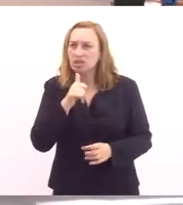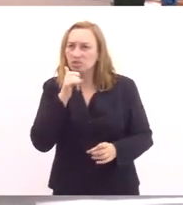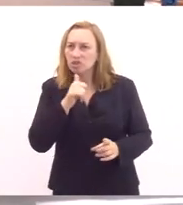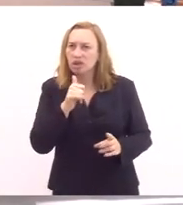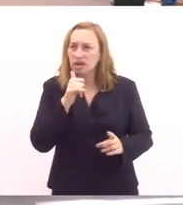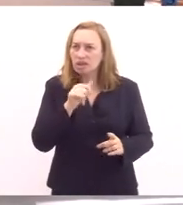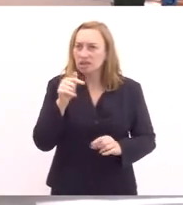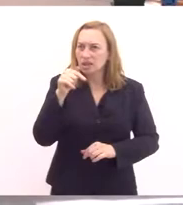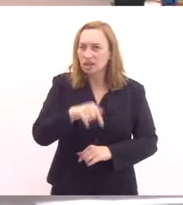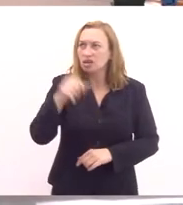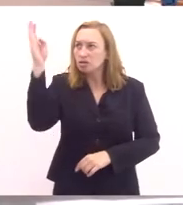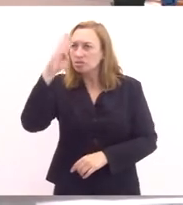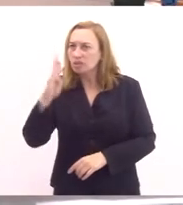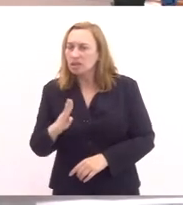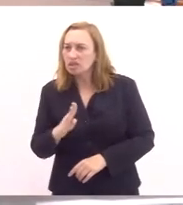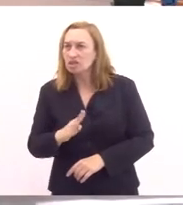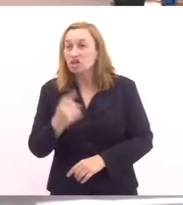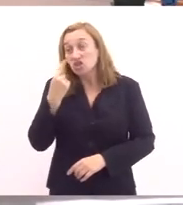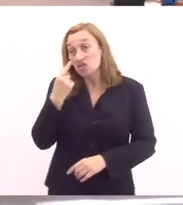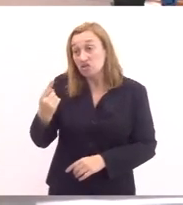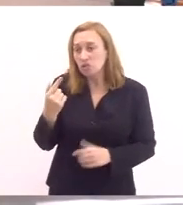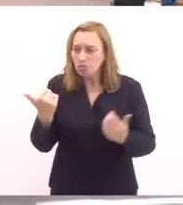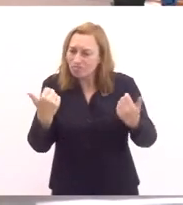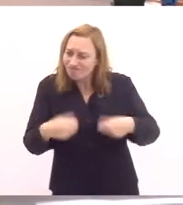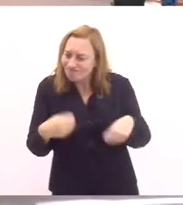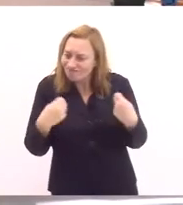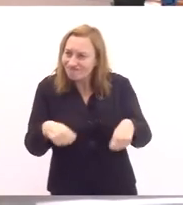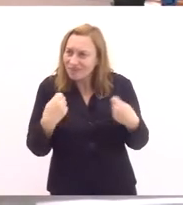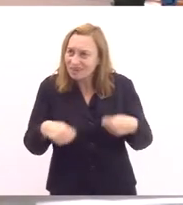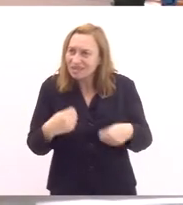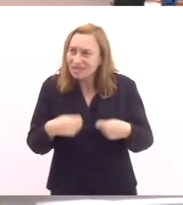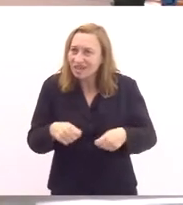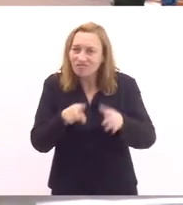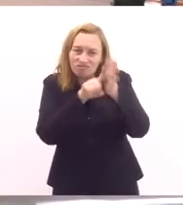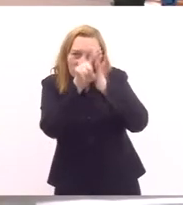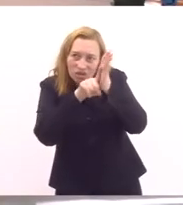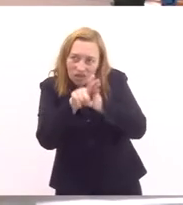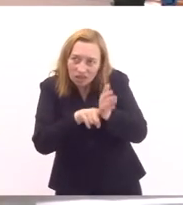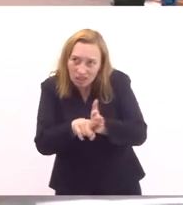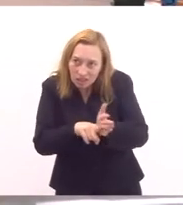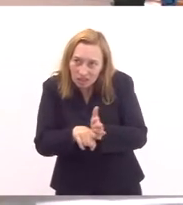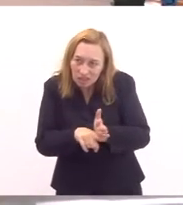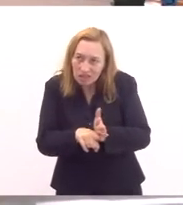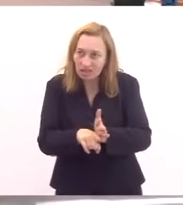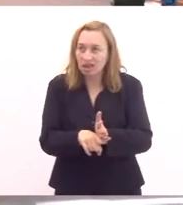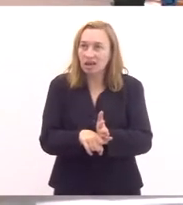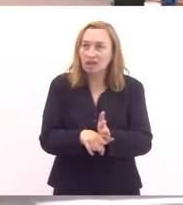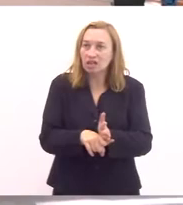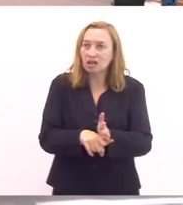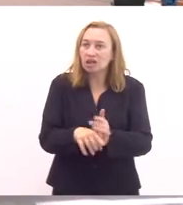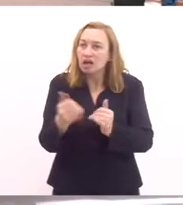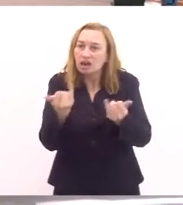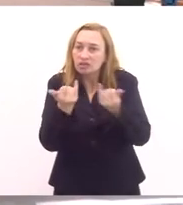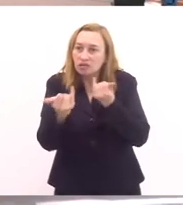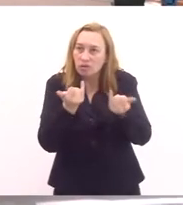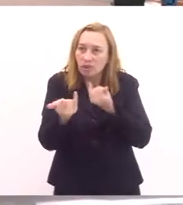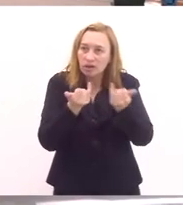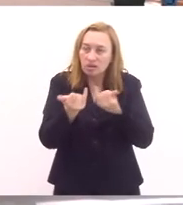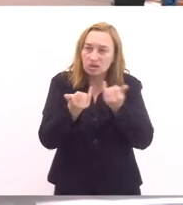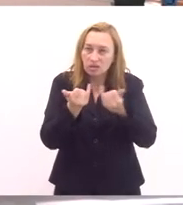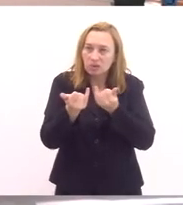aqui no Brasil a gente viu a necessidade de analisar e monitorar os dados da população